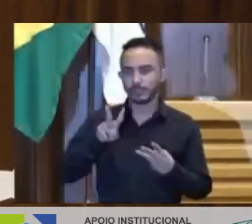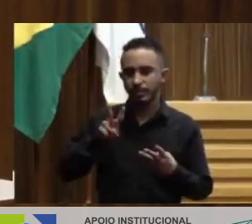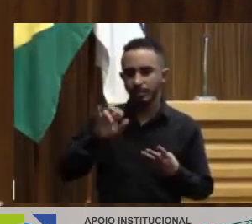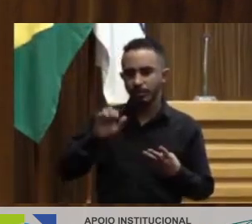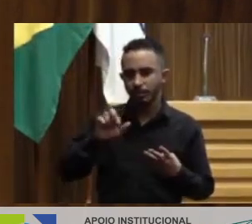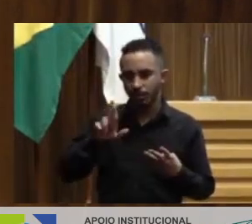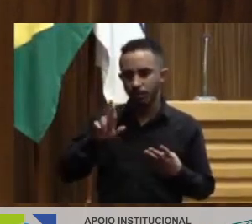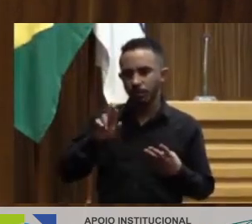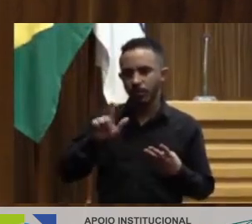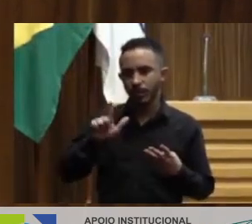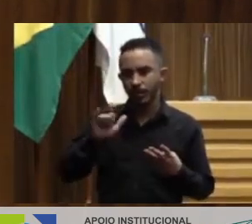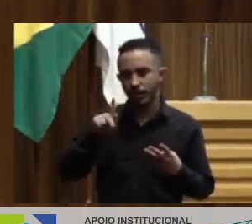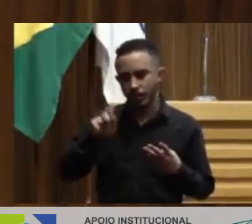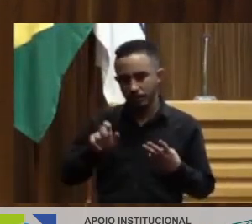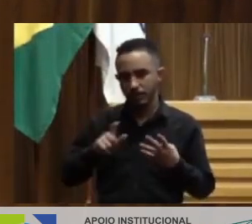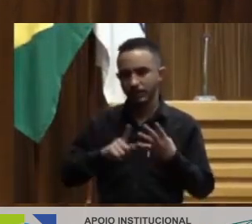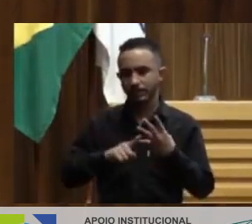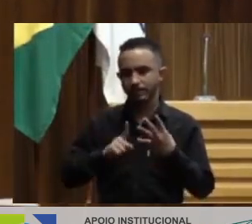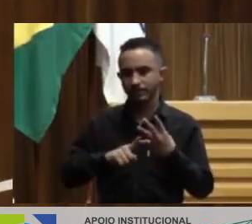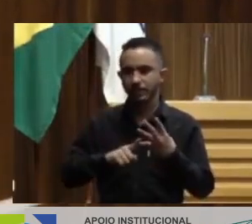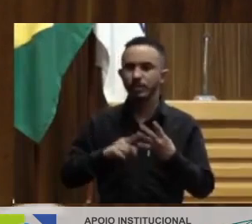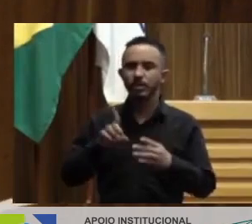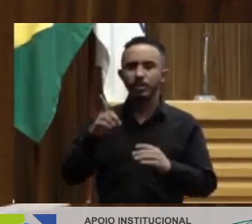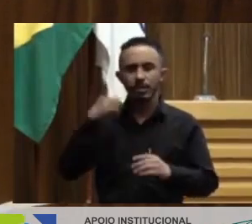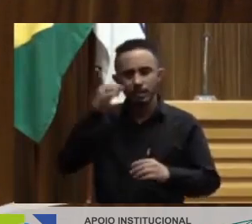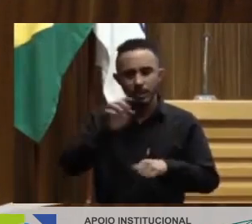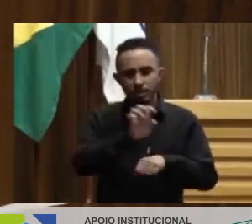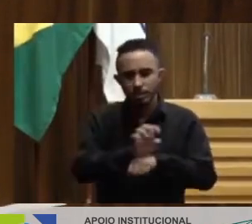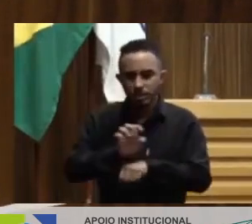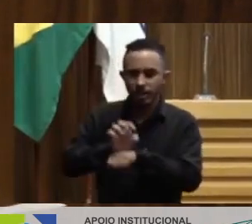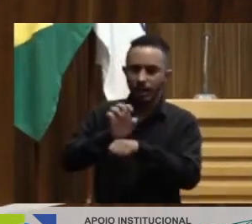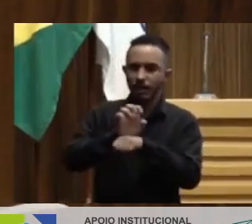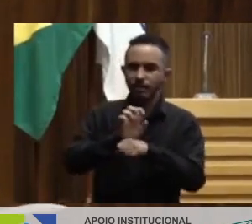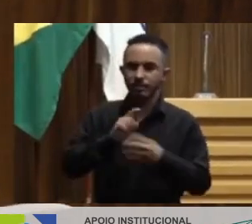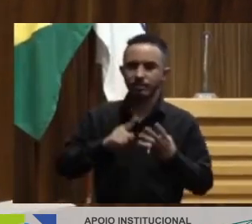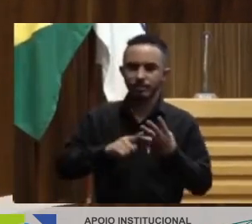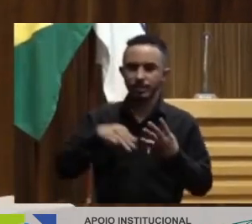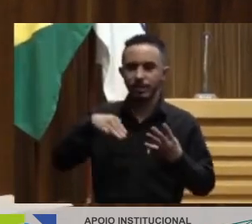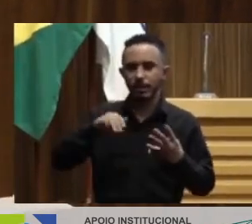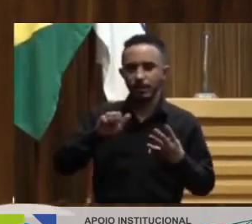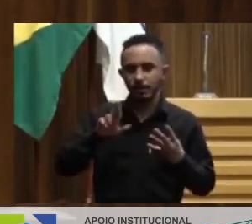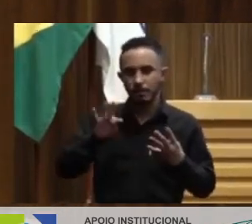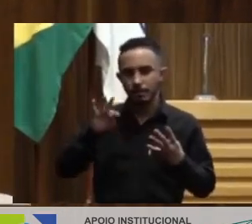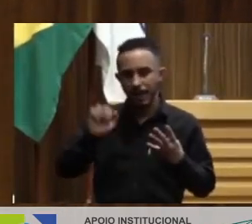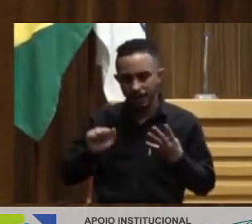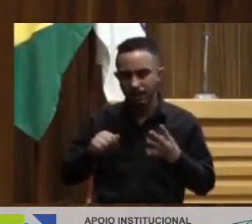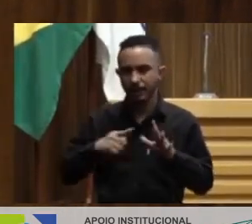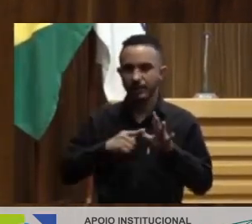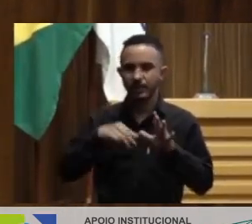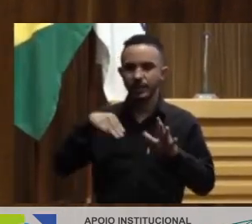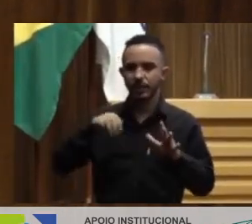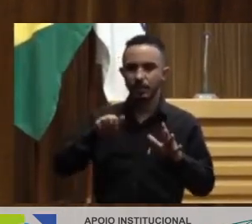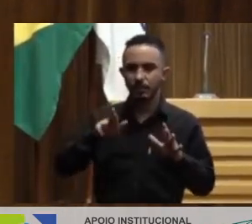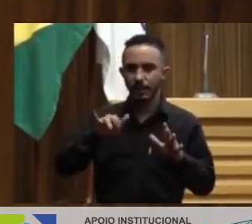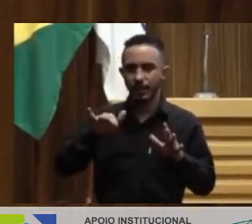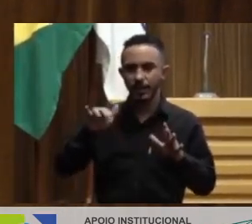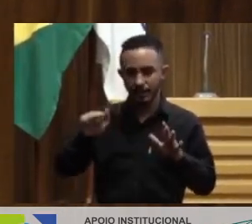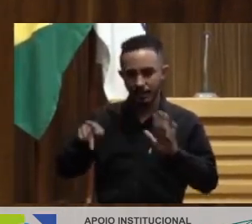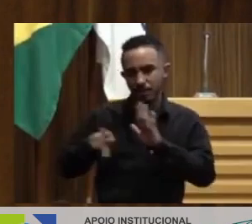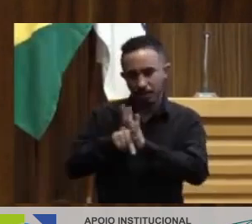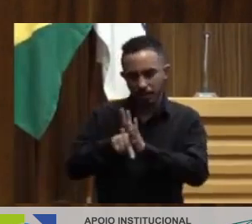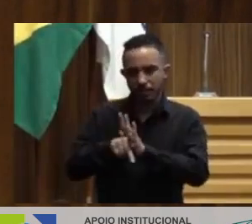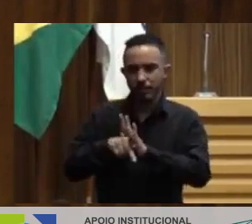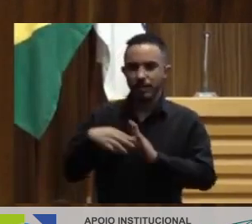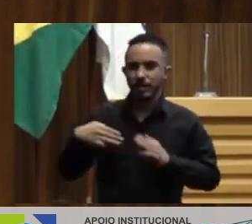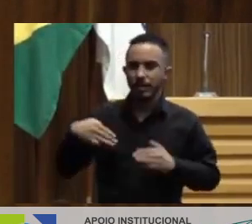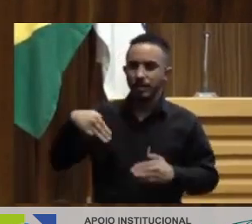Lippe, deputadas estaduais, a Marta Rocha e a Marina do MST, vieram conosco o